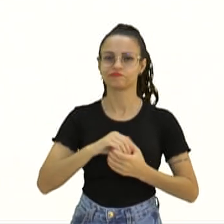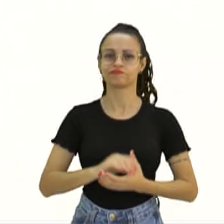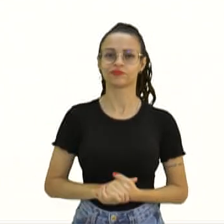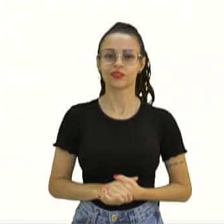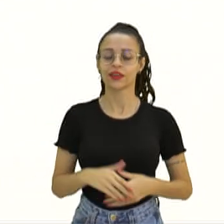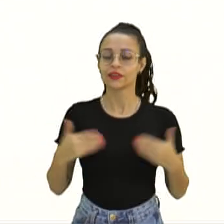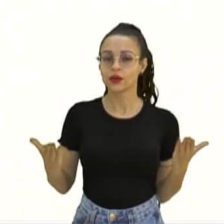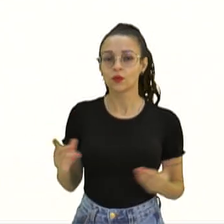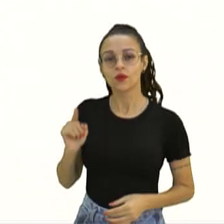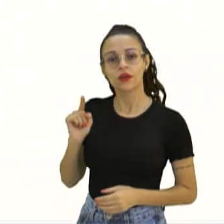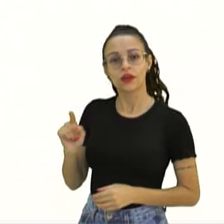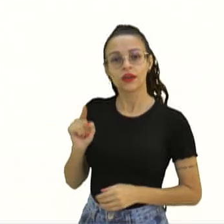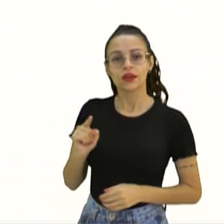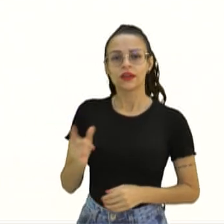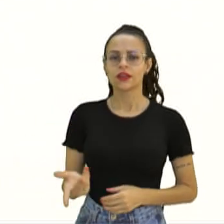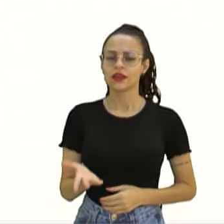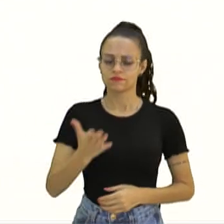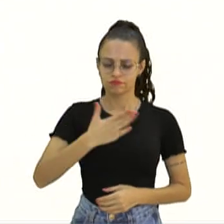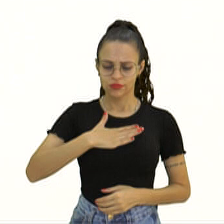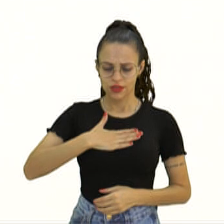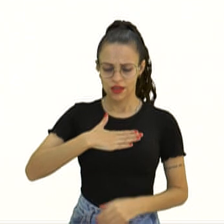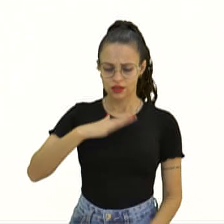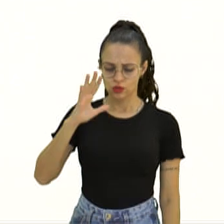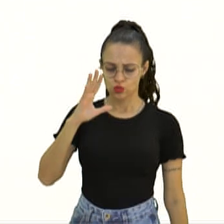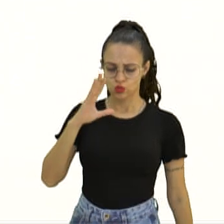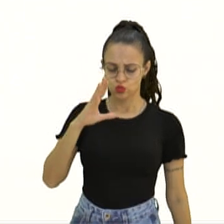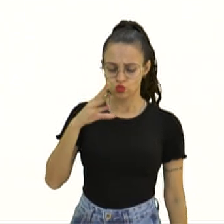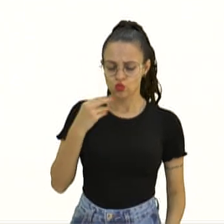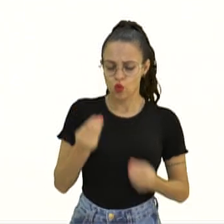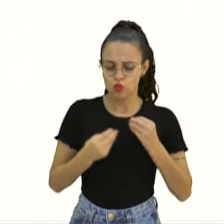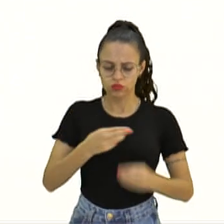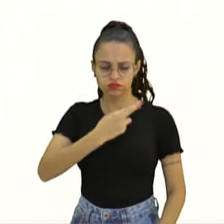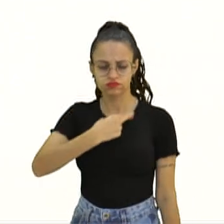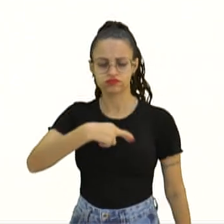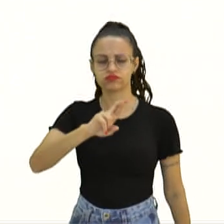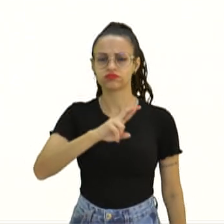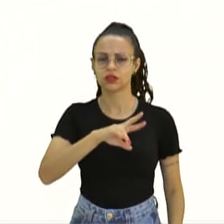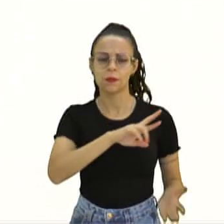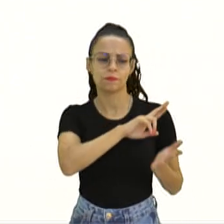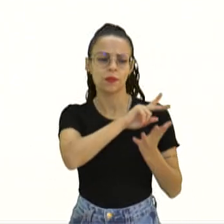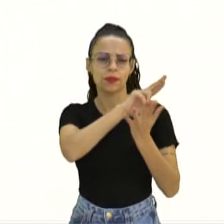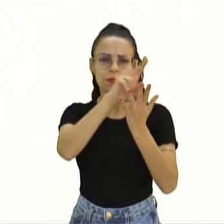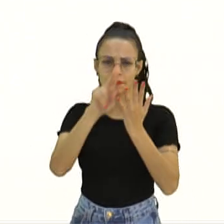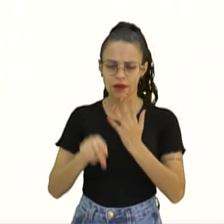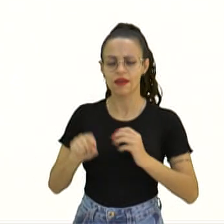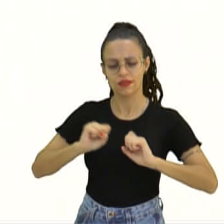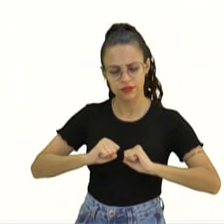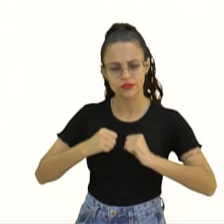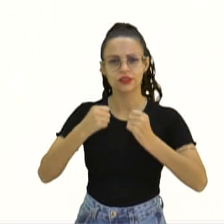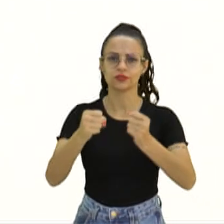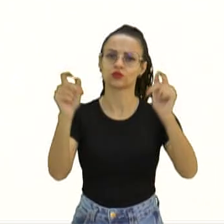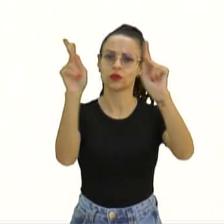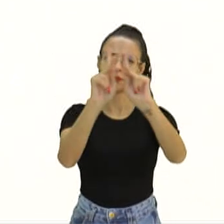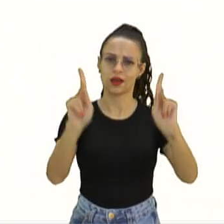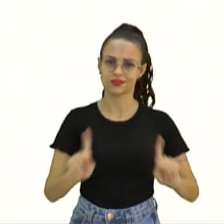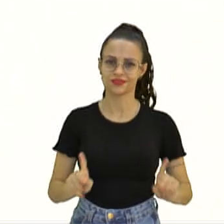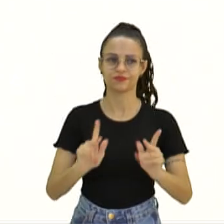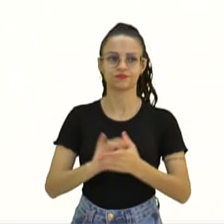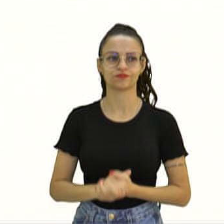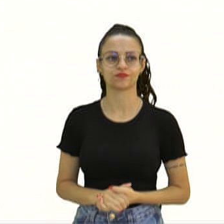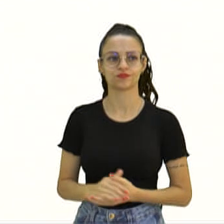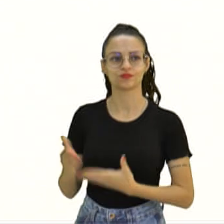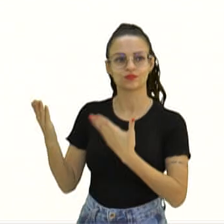do mundo ele compôs a sua espiritualidade com uma diversidade logo um grande defensor da Paz